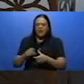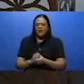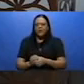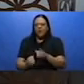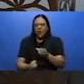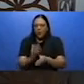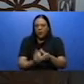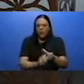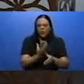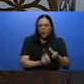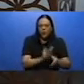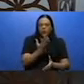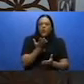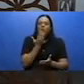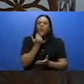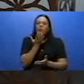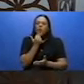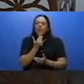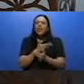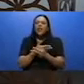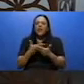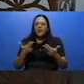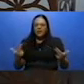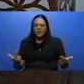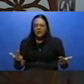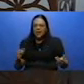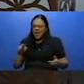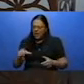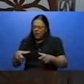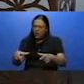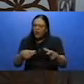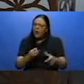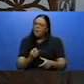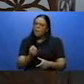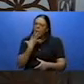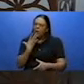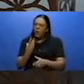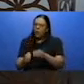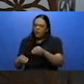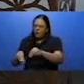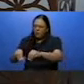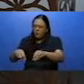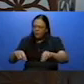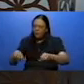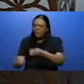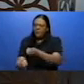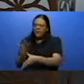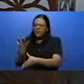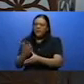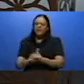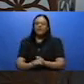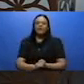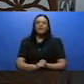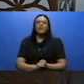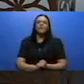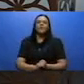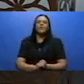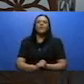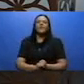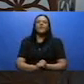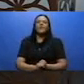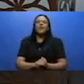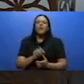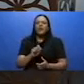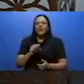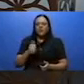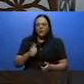produzir alimentos, onde se tem boas condições para plantar. Isso é uma terra fértil. Que os primeiros povos a habitar aquela